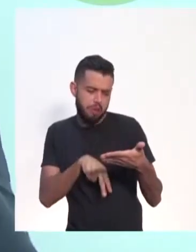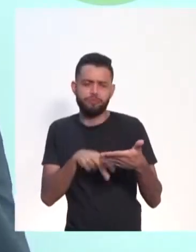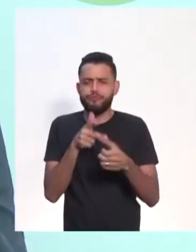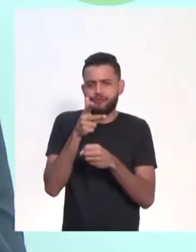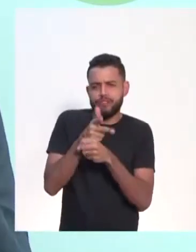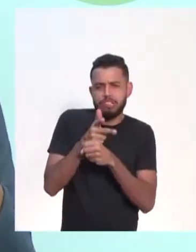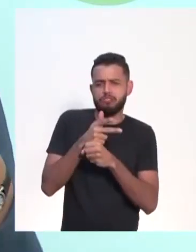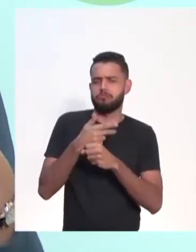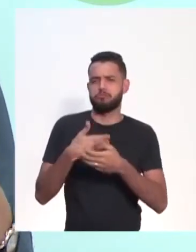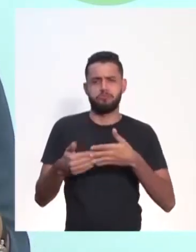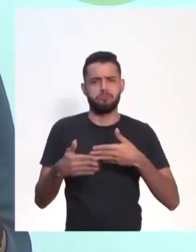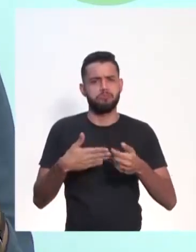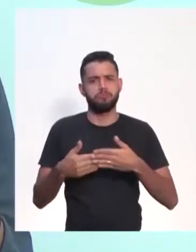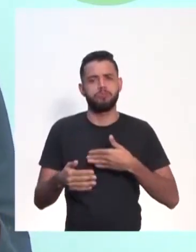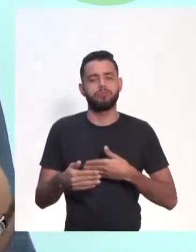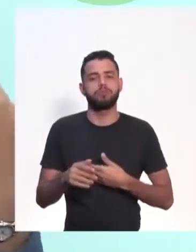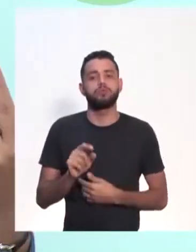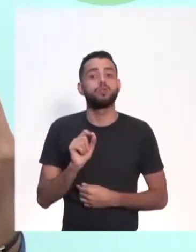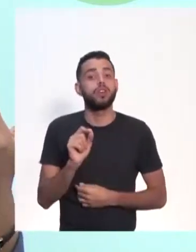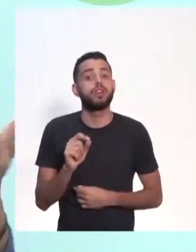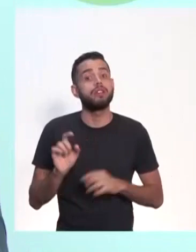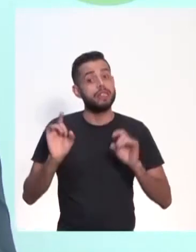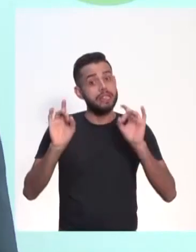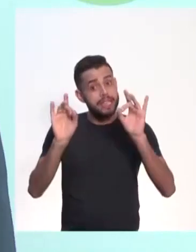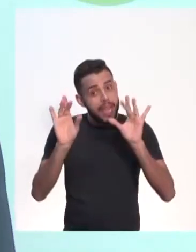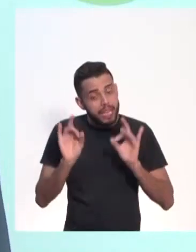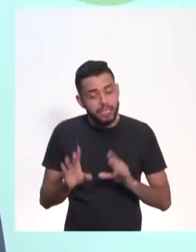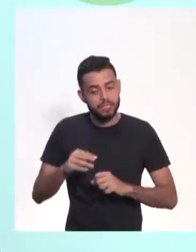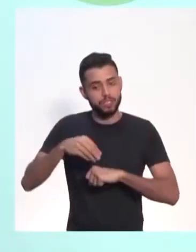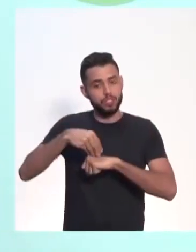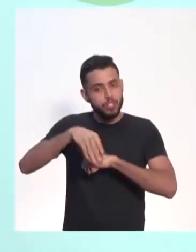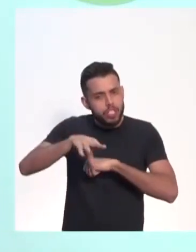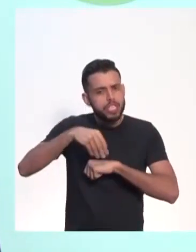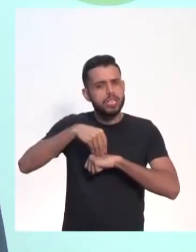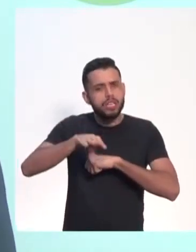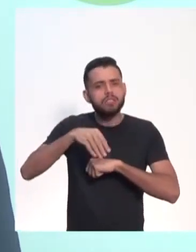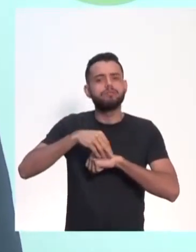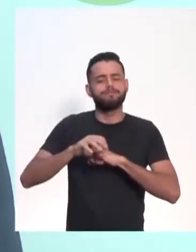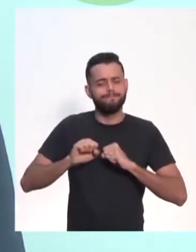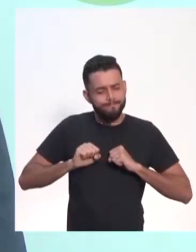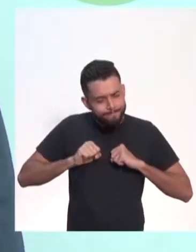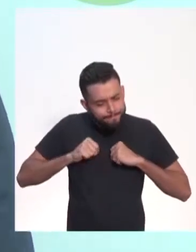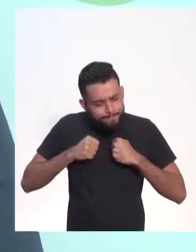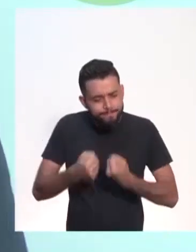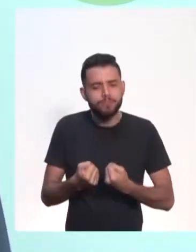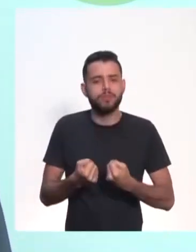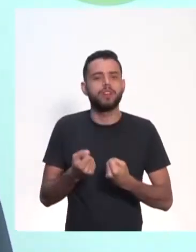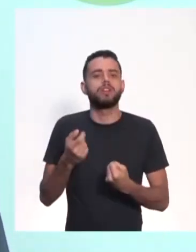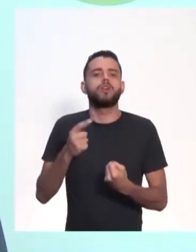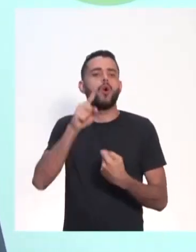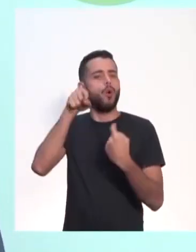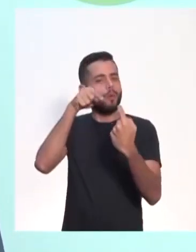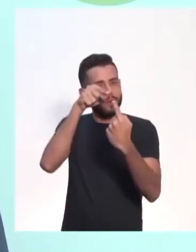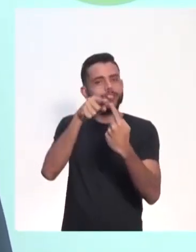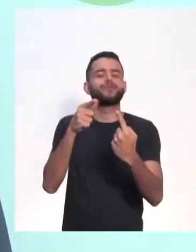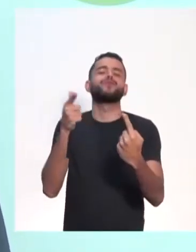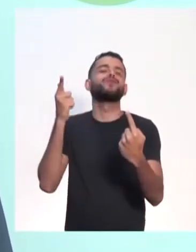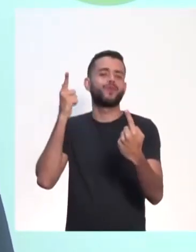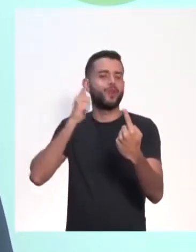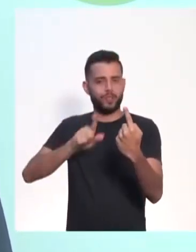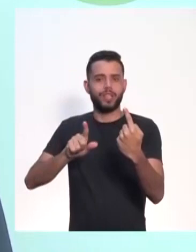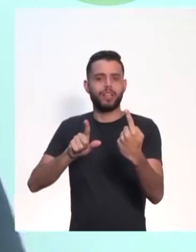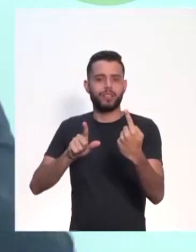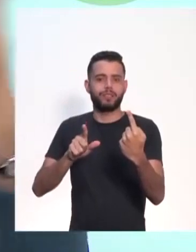as repetições usando técnicas e dicas diferentes que a gente vai falar aqui ajudem a gente a atingir o nosso objetivo, que pode